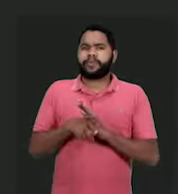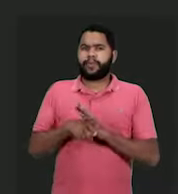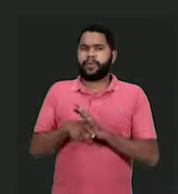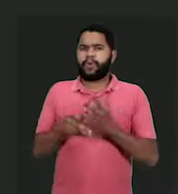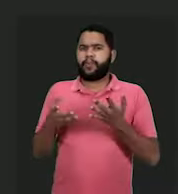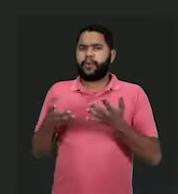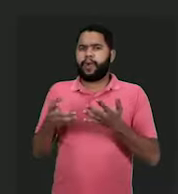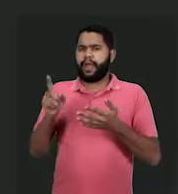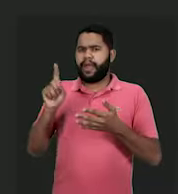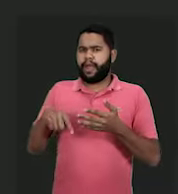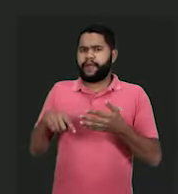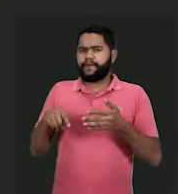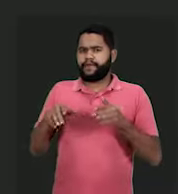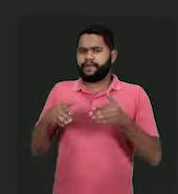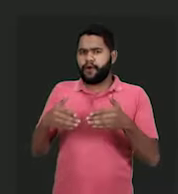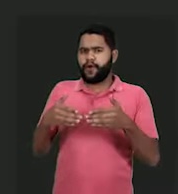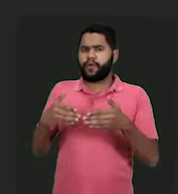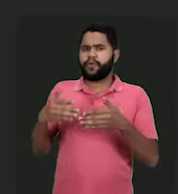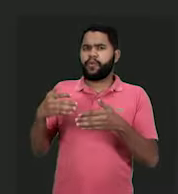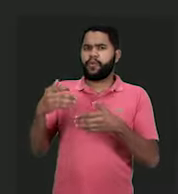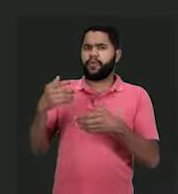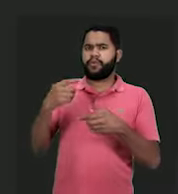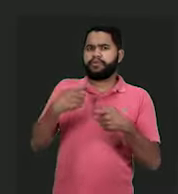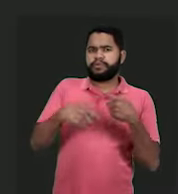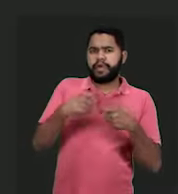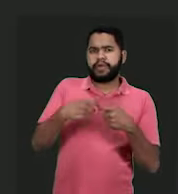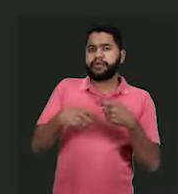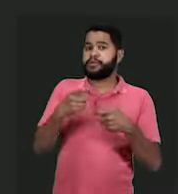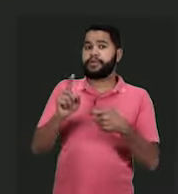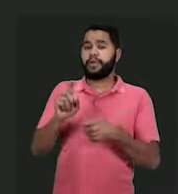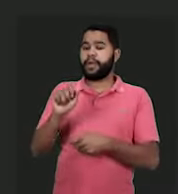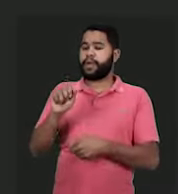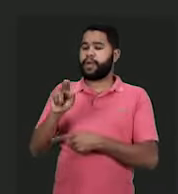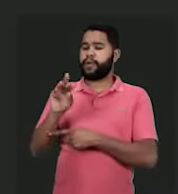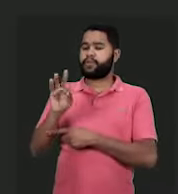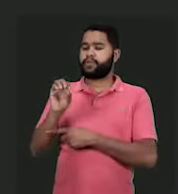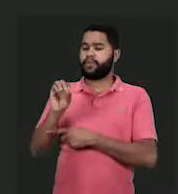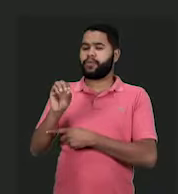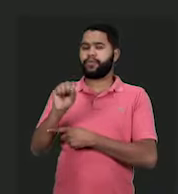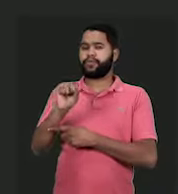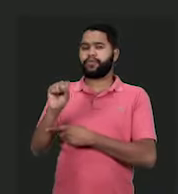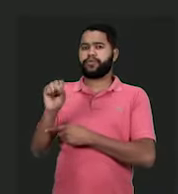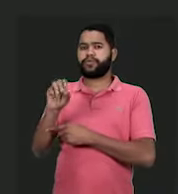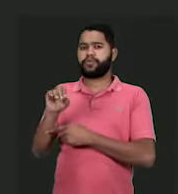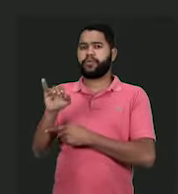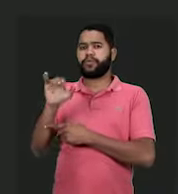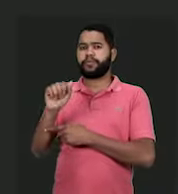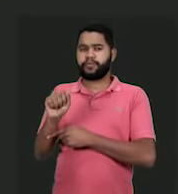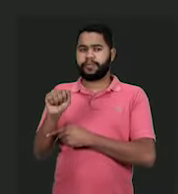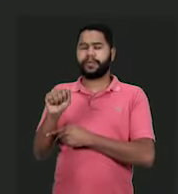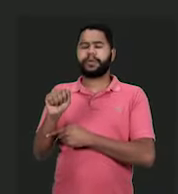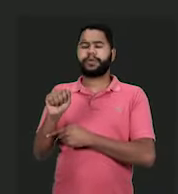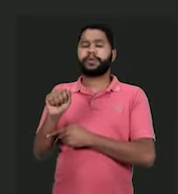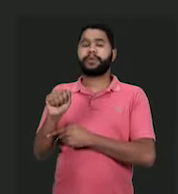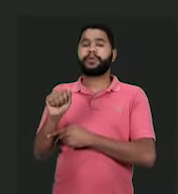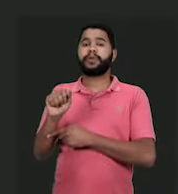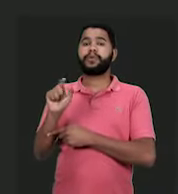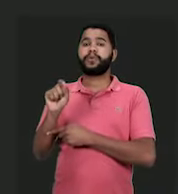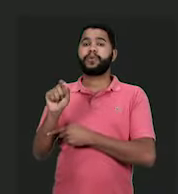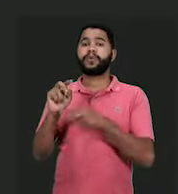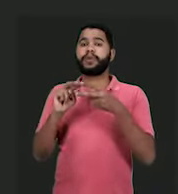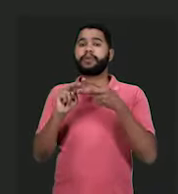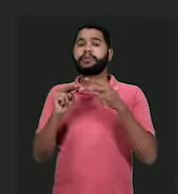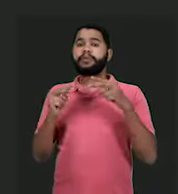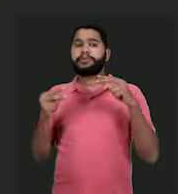sexual, tá? Ela vai ser uma herança autossômica. E ela vai ter o quê? Os genes,